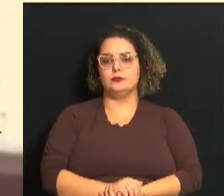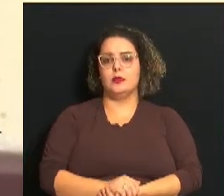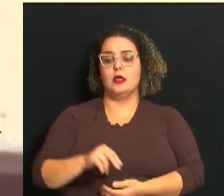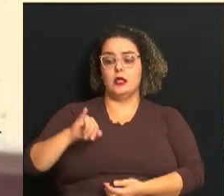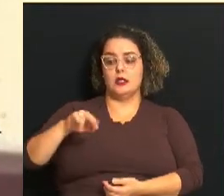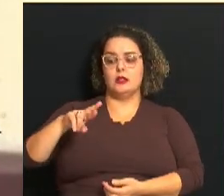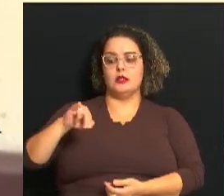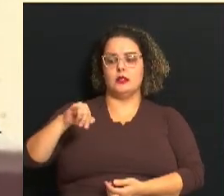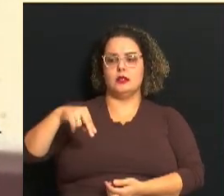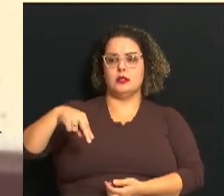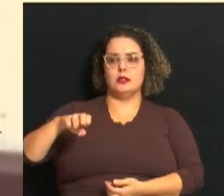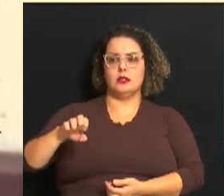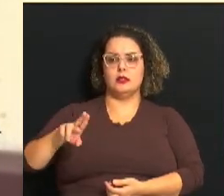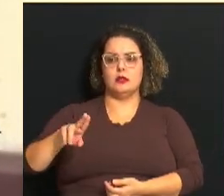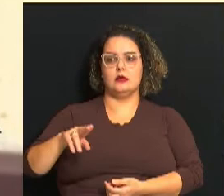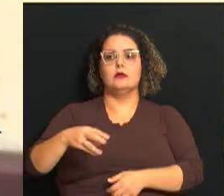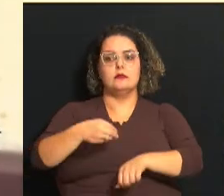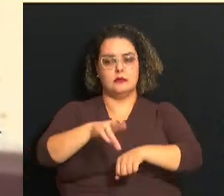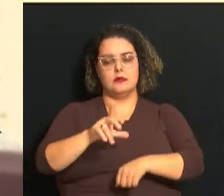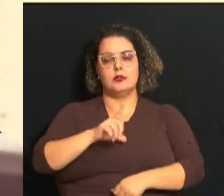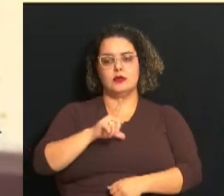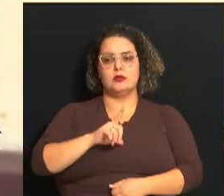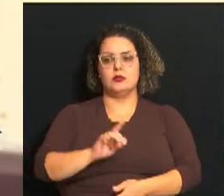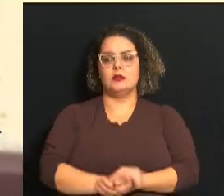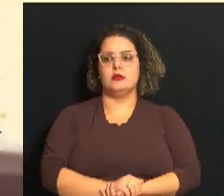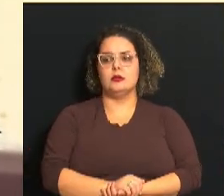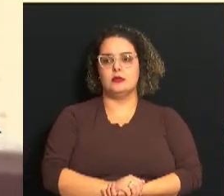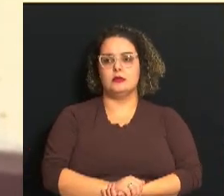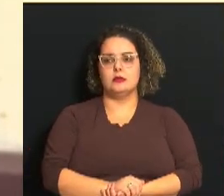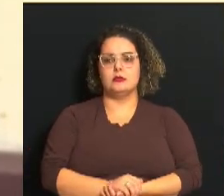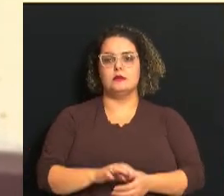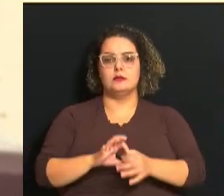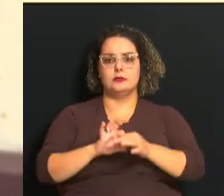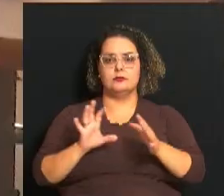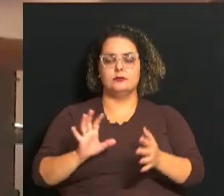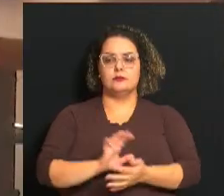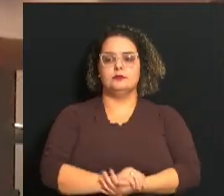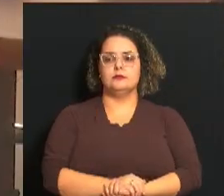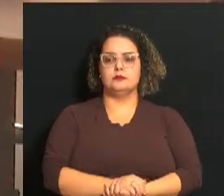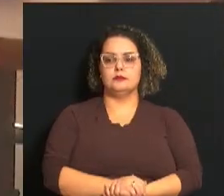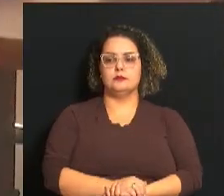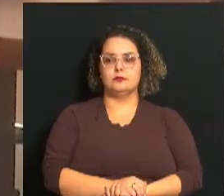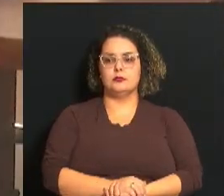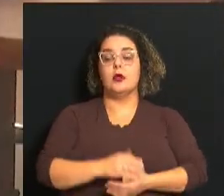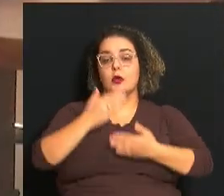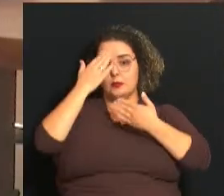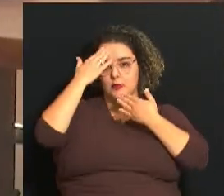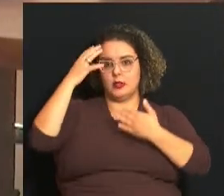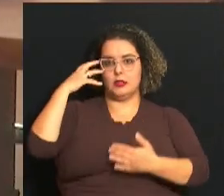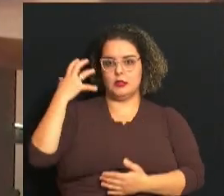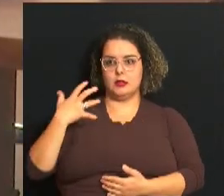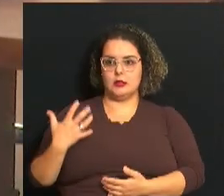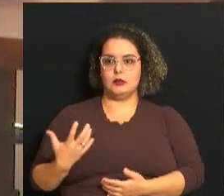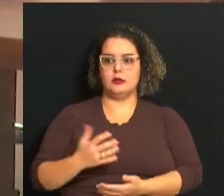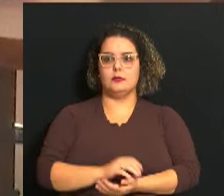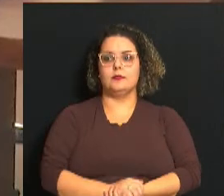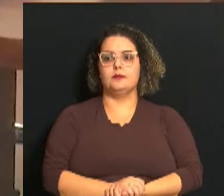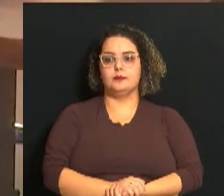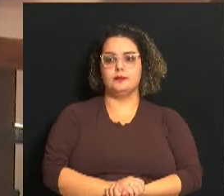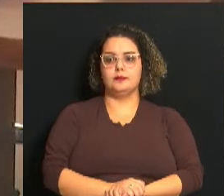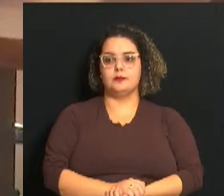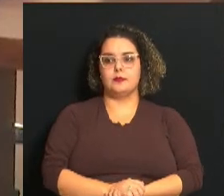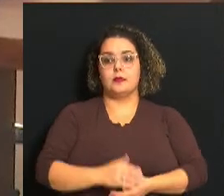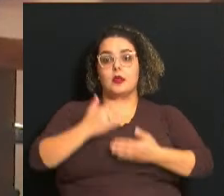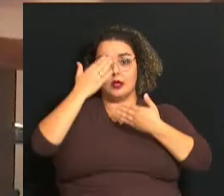e se tiver algum encaminhamento também fique à vontade entendeu obrigado vida Agradeço também